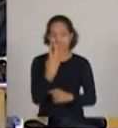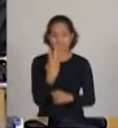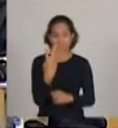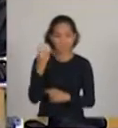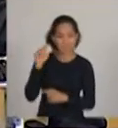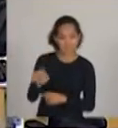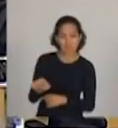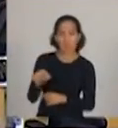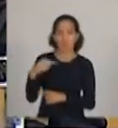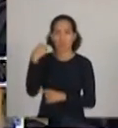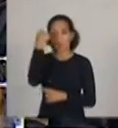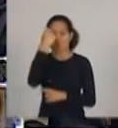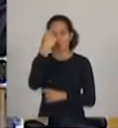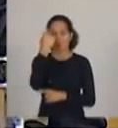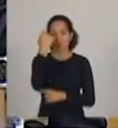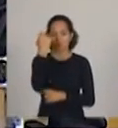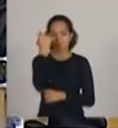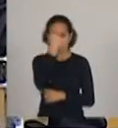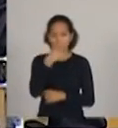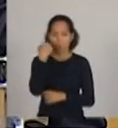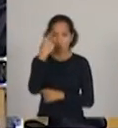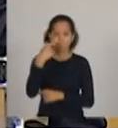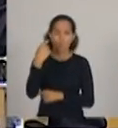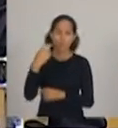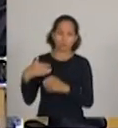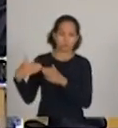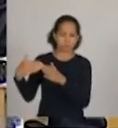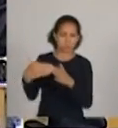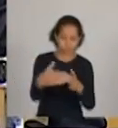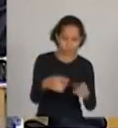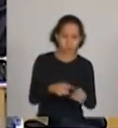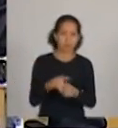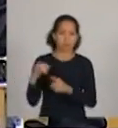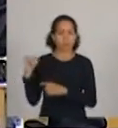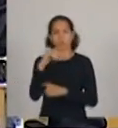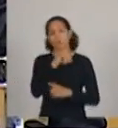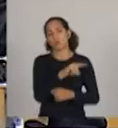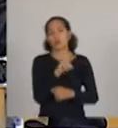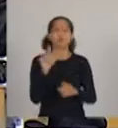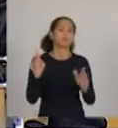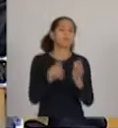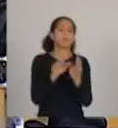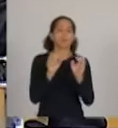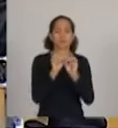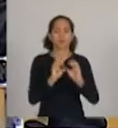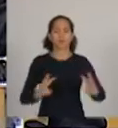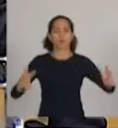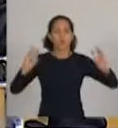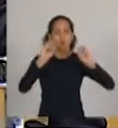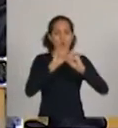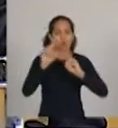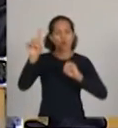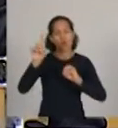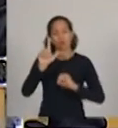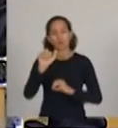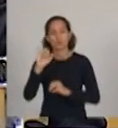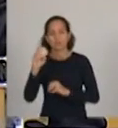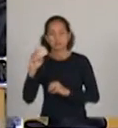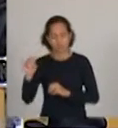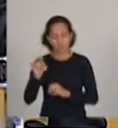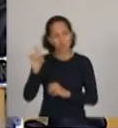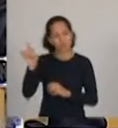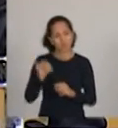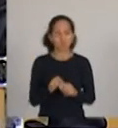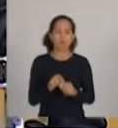3 mil horas de voo. Atuou na missão UNIFIL da ONU no Líbano, no comando da Força Aeronaval,